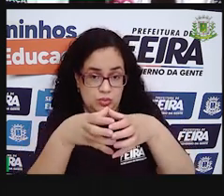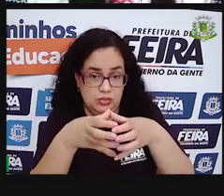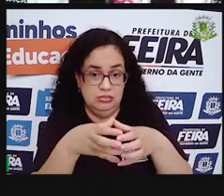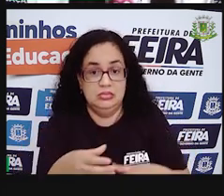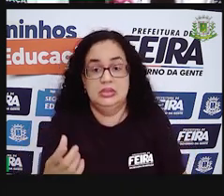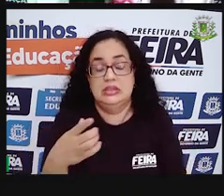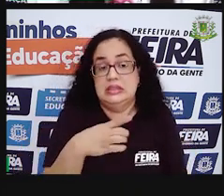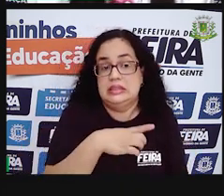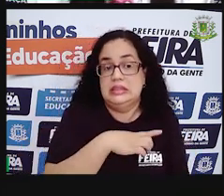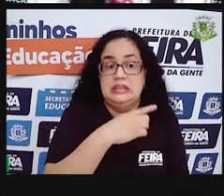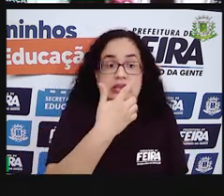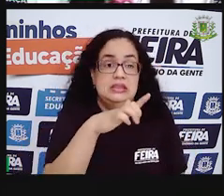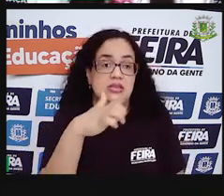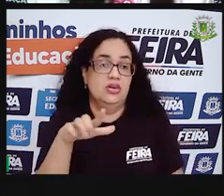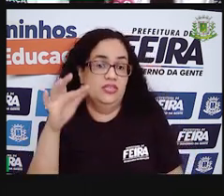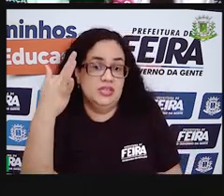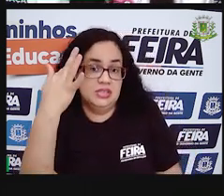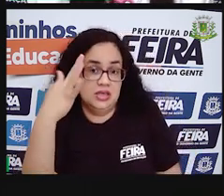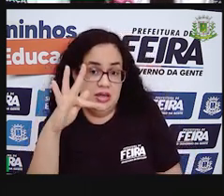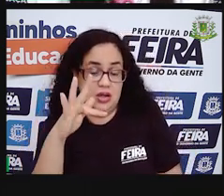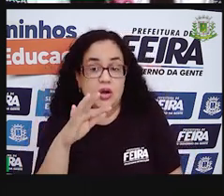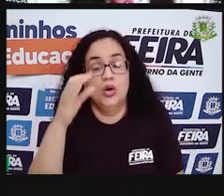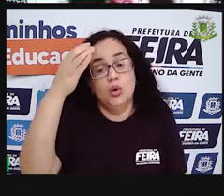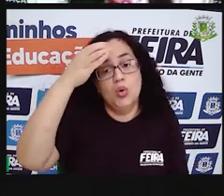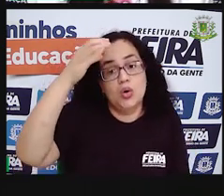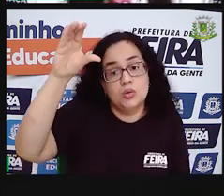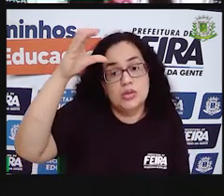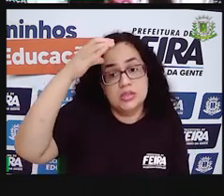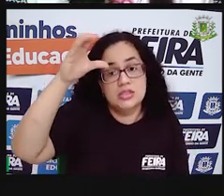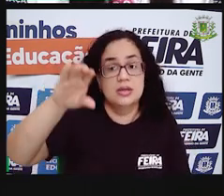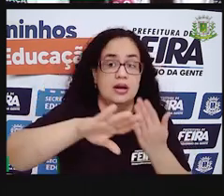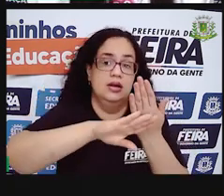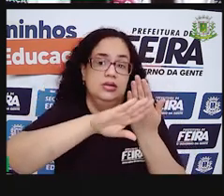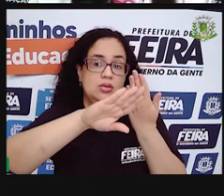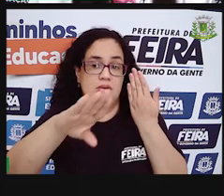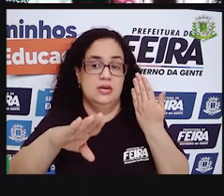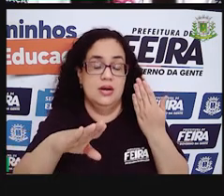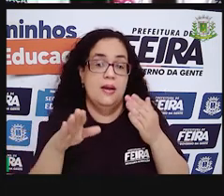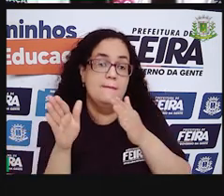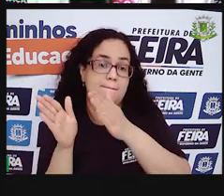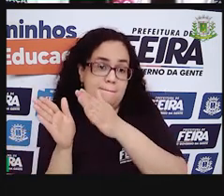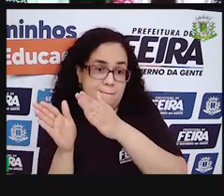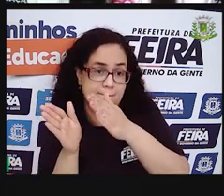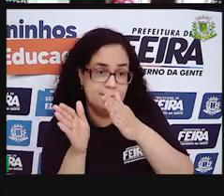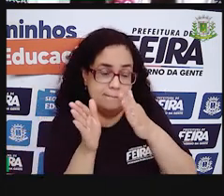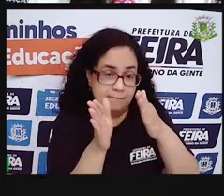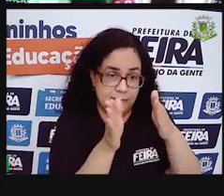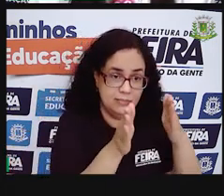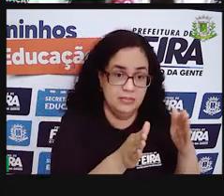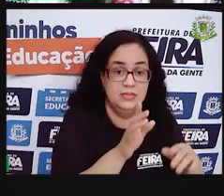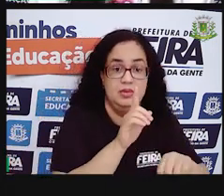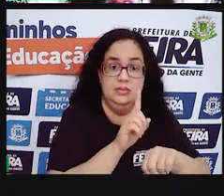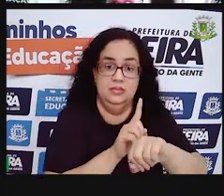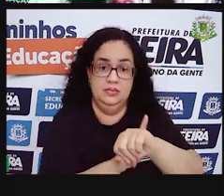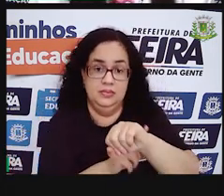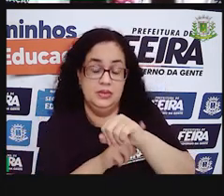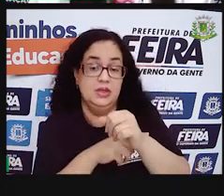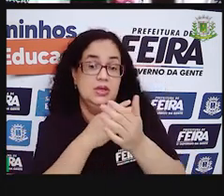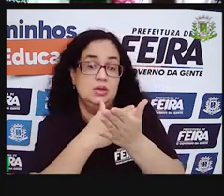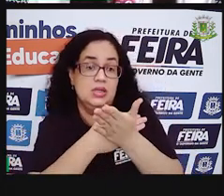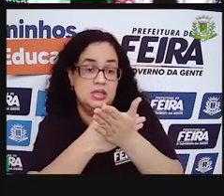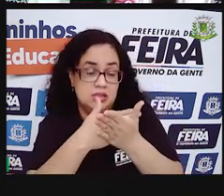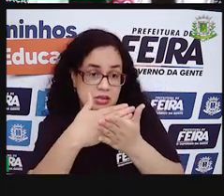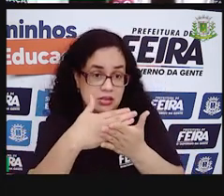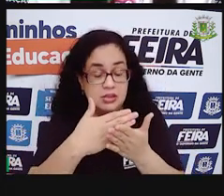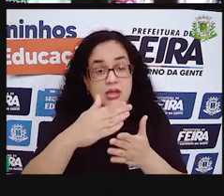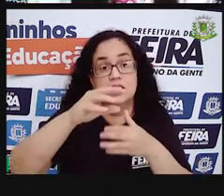Estes grupos, eles não se mantiveram física ou culturalmente separados. Então, após um curto espaço de